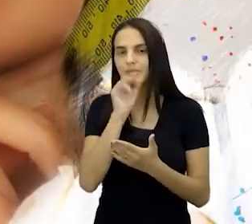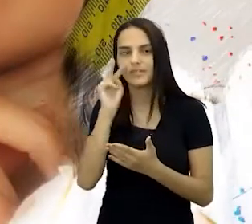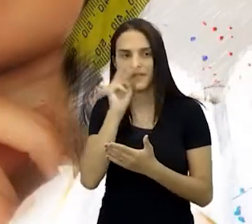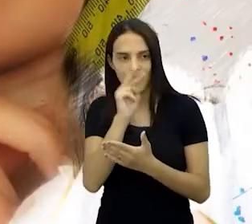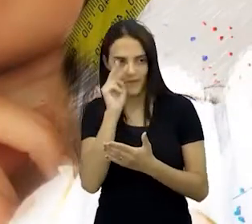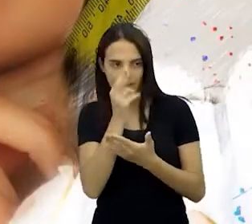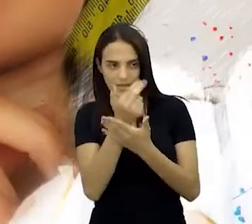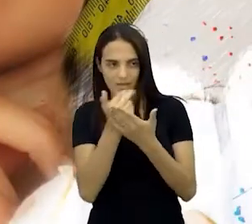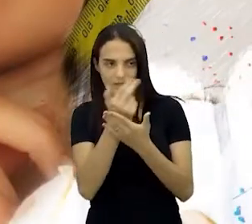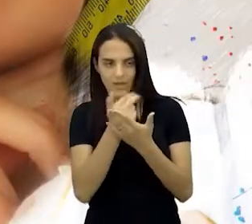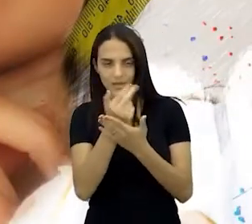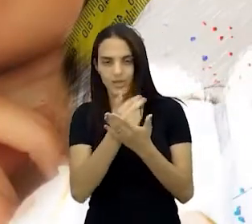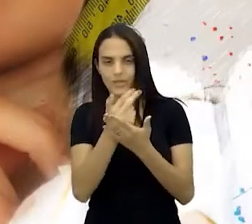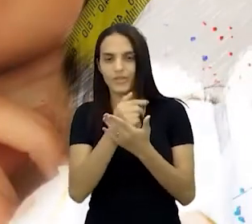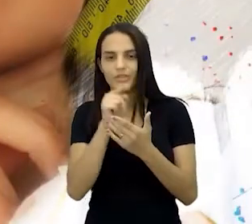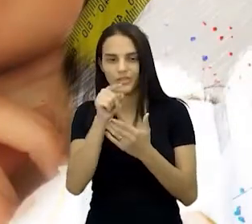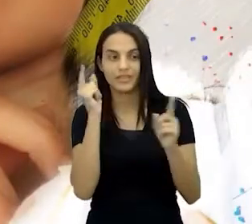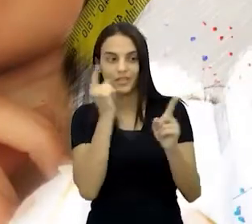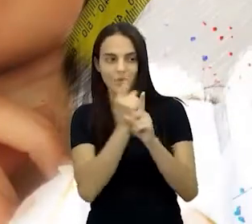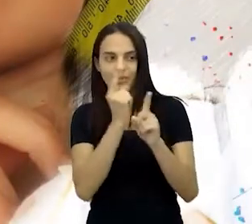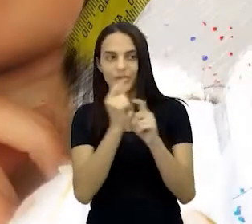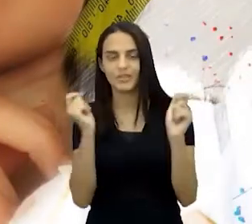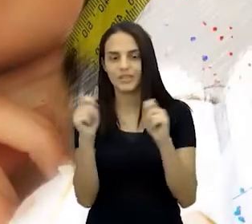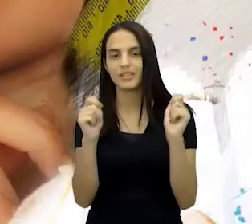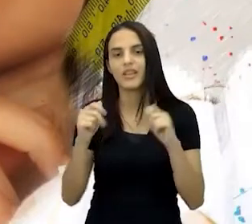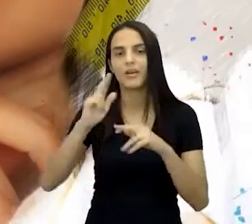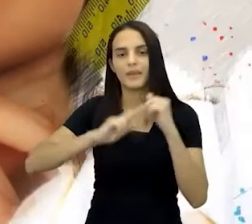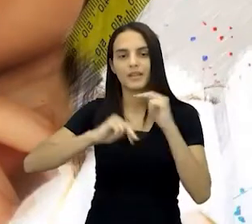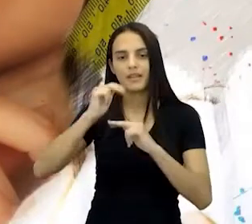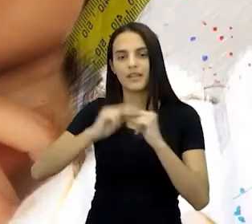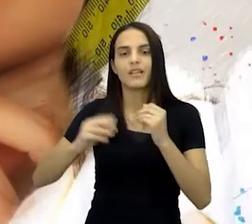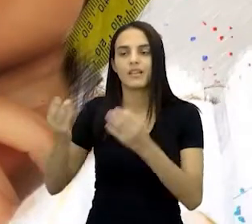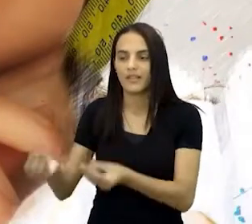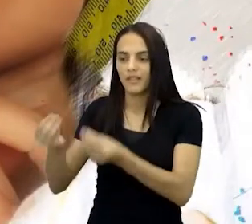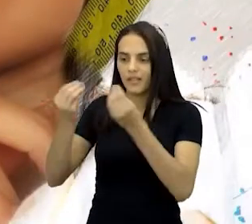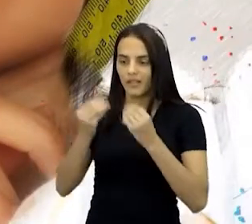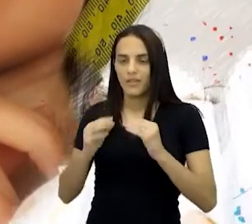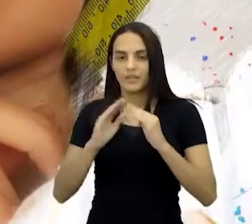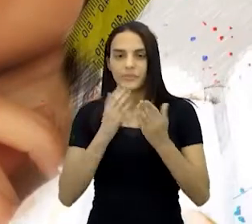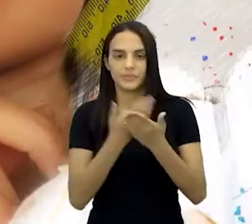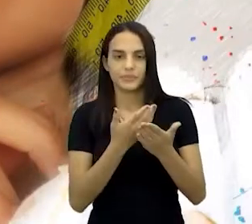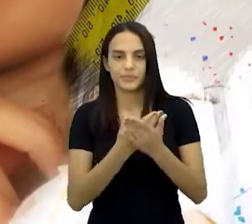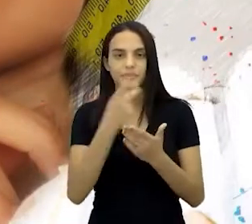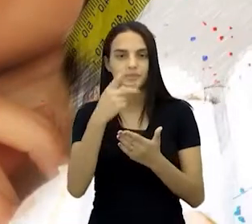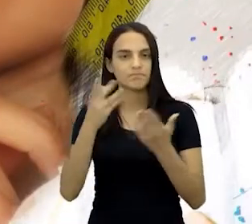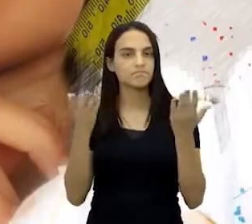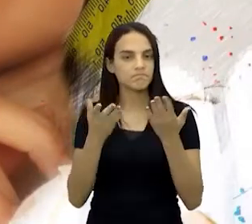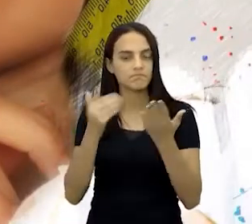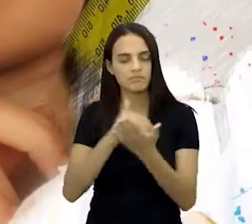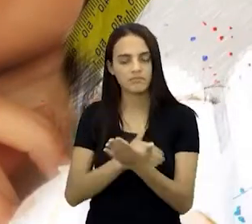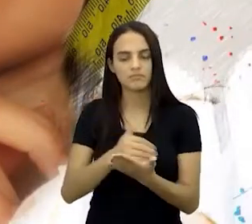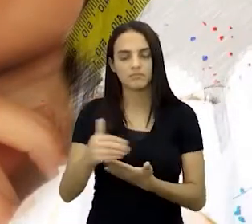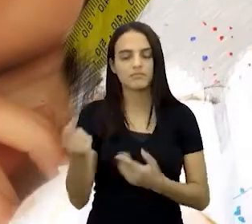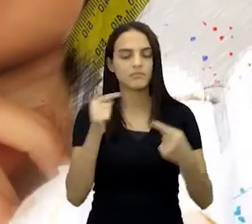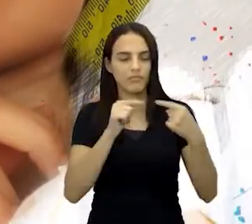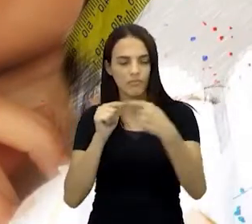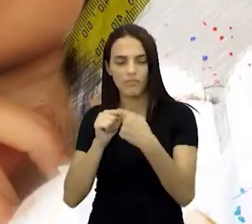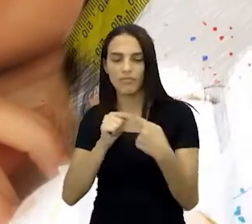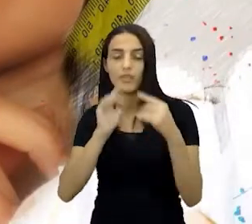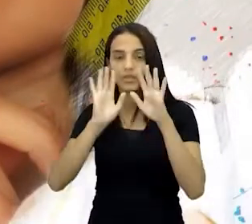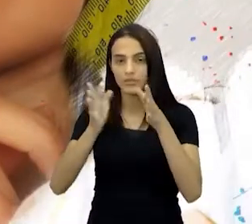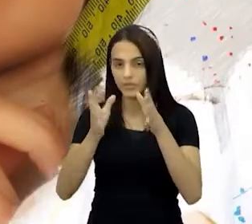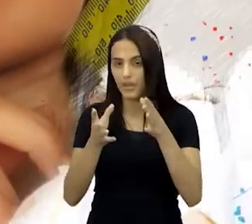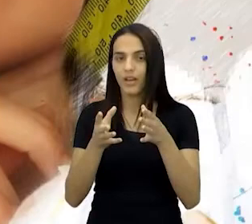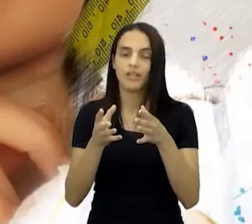material aí do professor, do seu material aí que você vai receber na sua unidade escolar, você vai começar a fazer essas associações, que já é